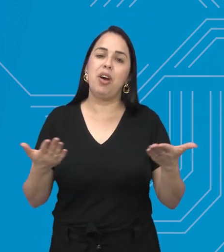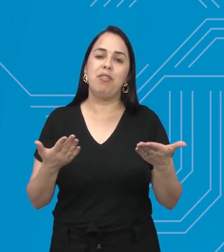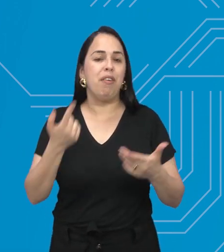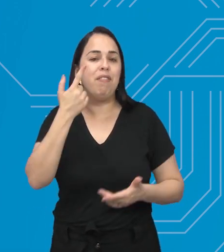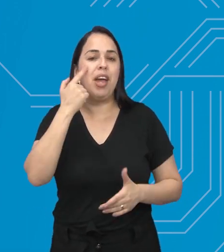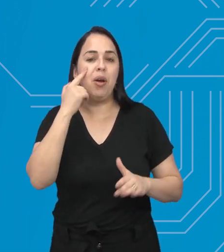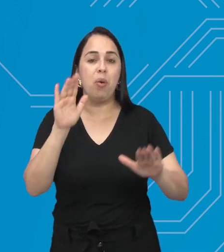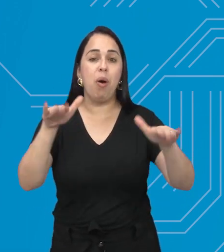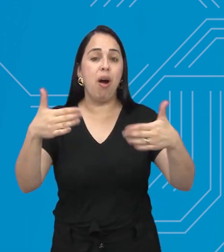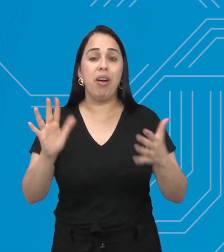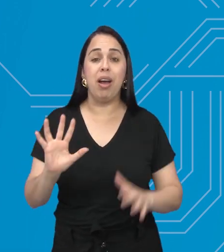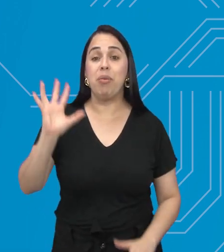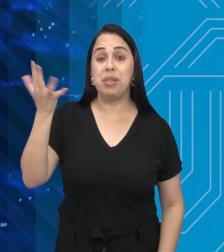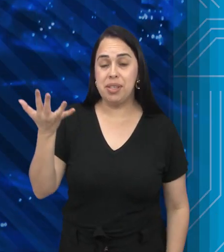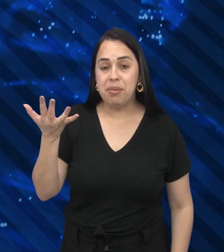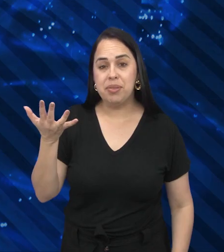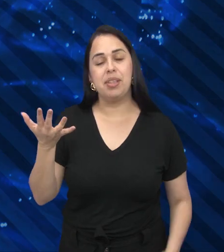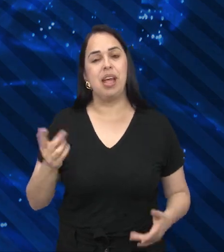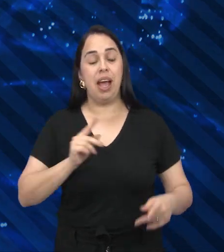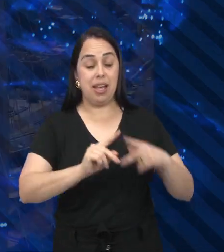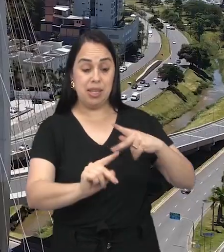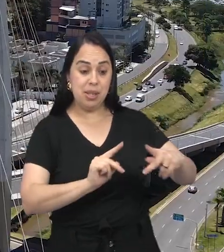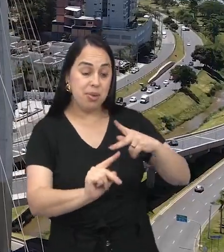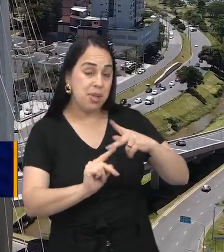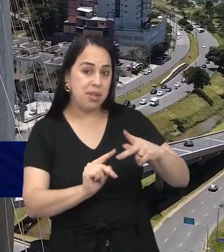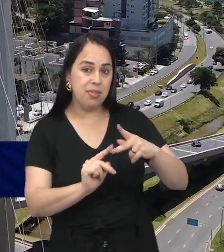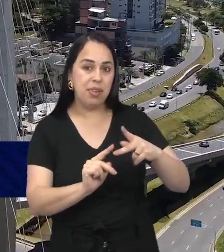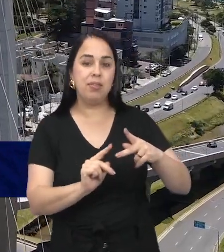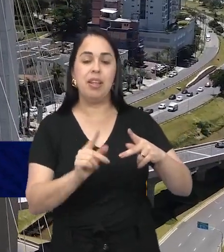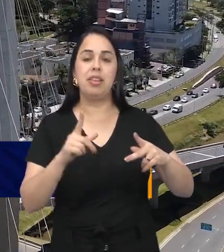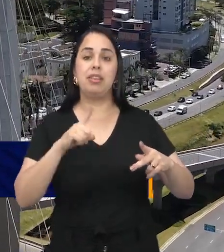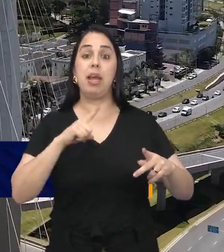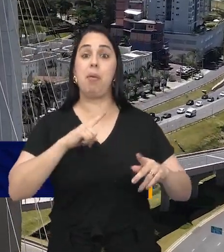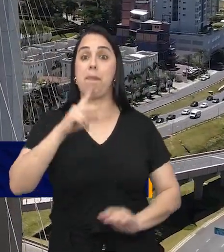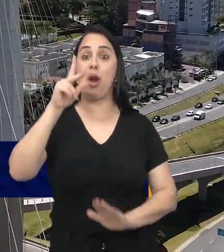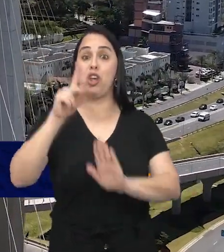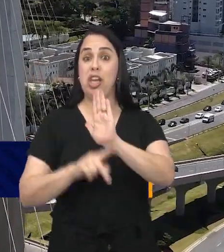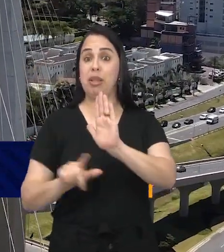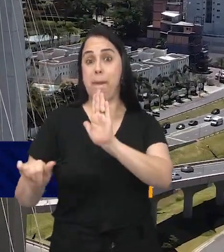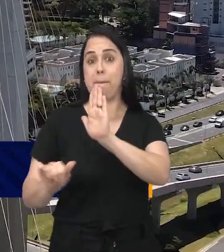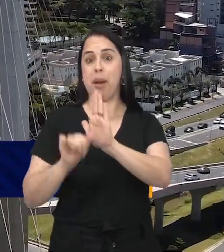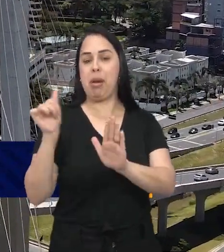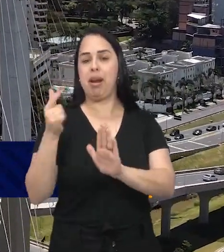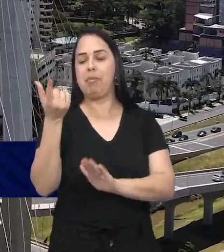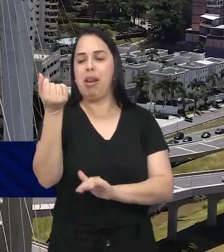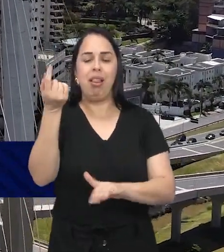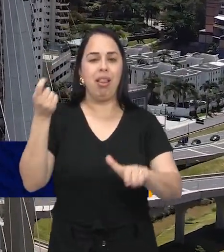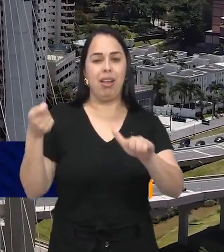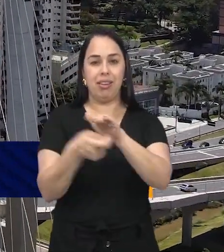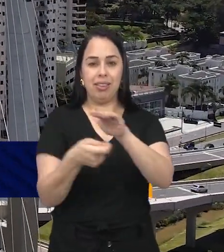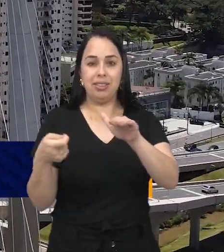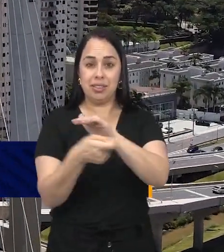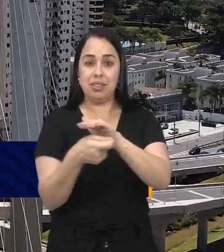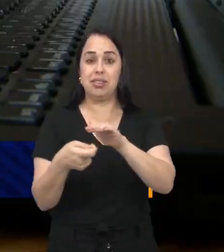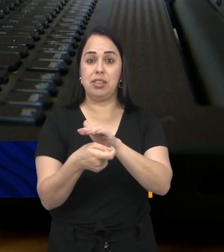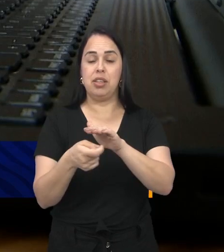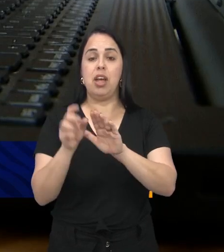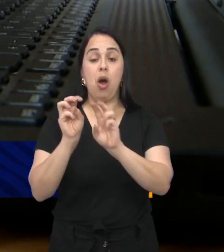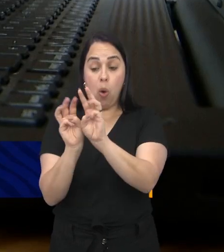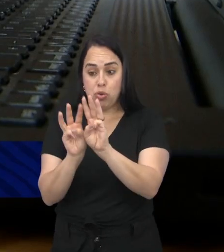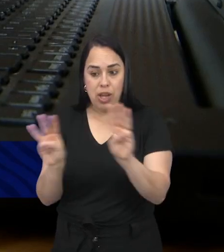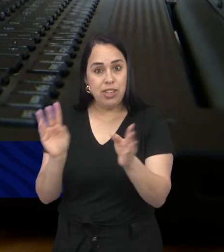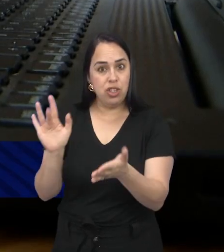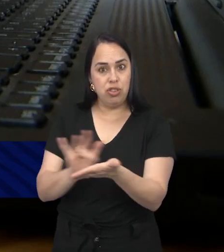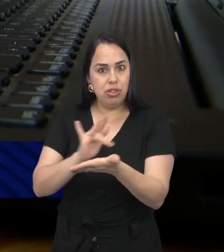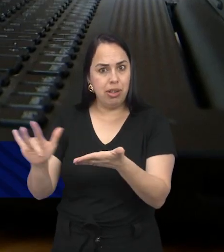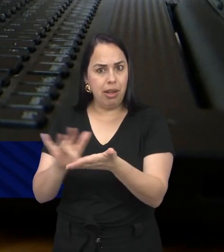vamos aos destaques desta edição. São José dos Campos vai receber um projeto piloto para atrair investimentos internacionais. Será